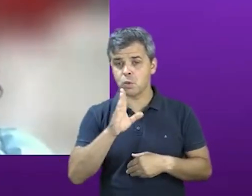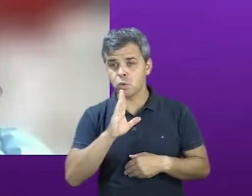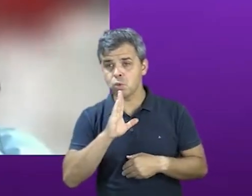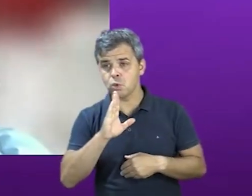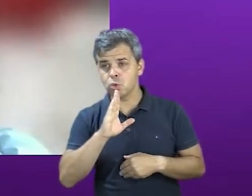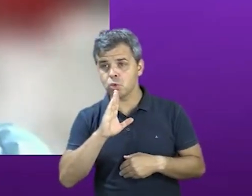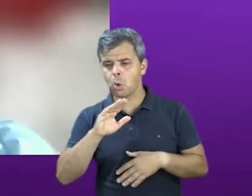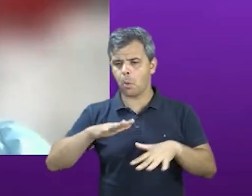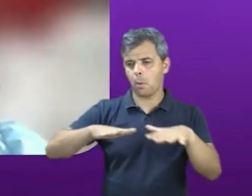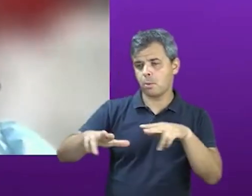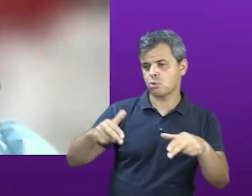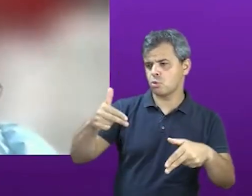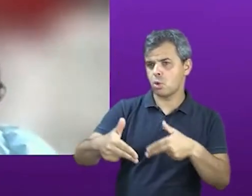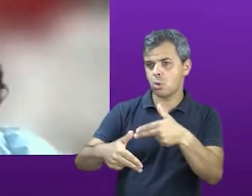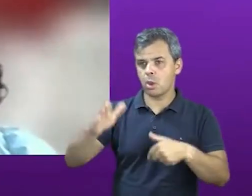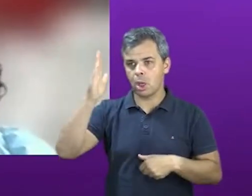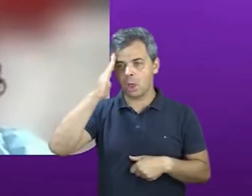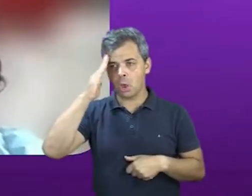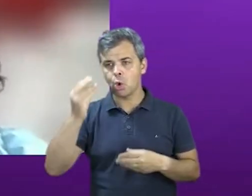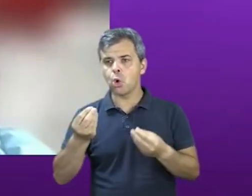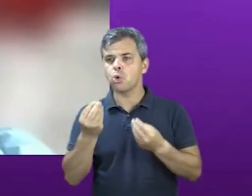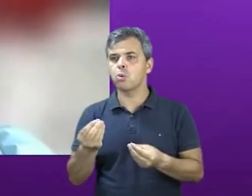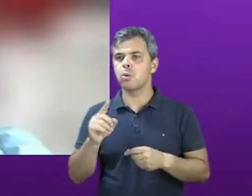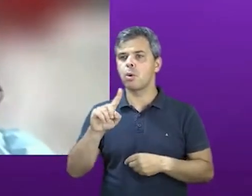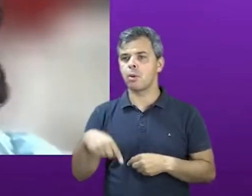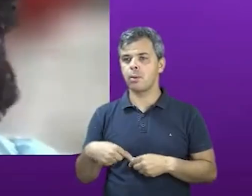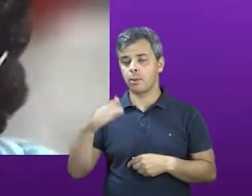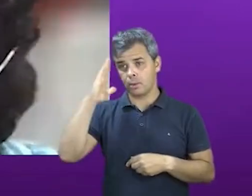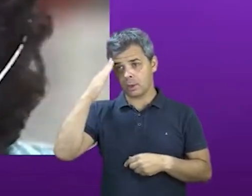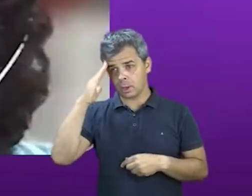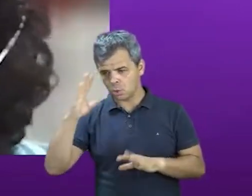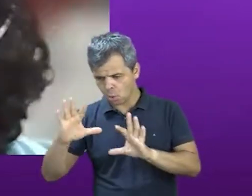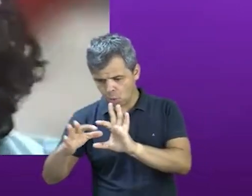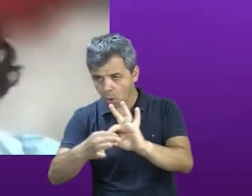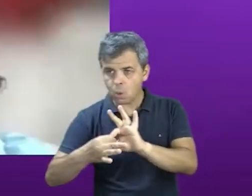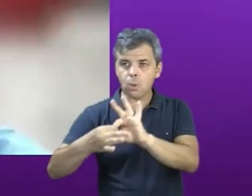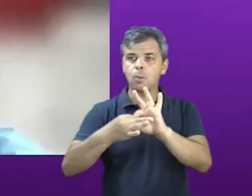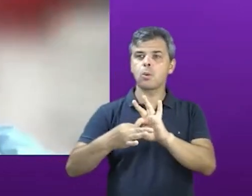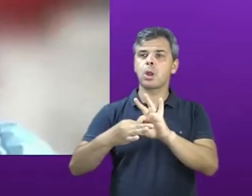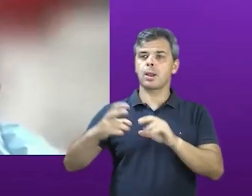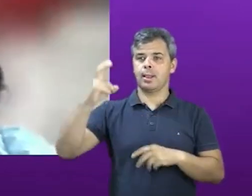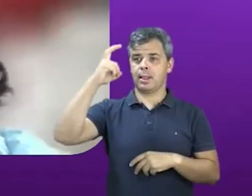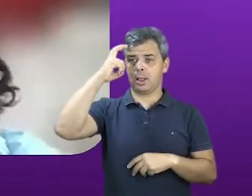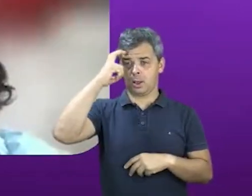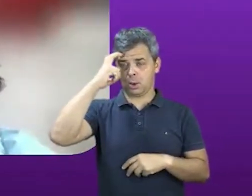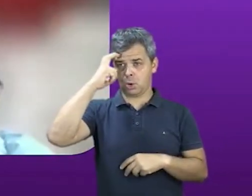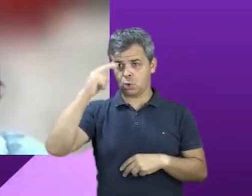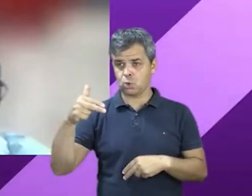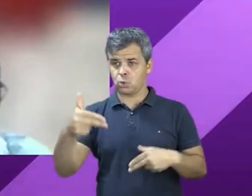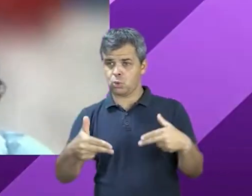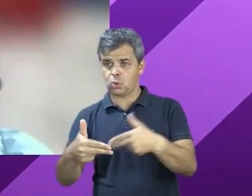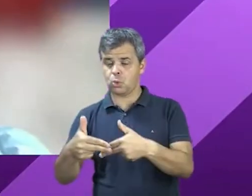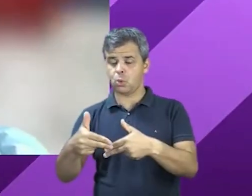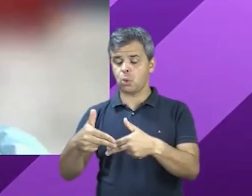o movimento, entendendo como se dava, entendendo a conexão, né, da cultura com as